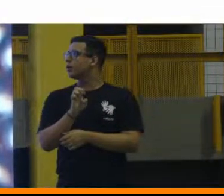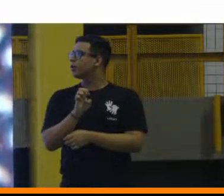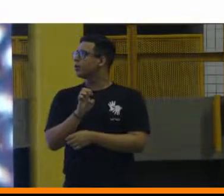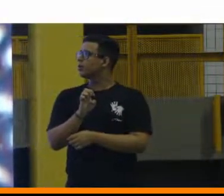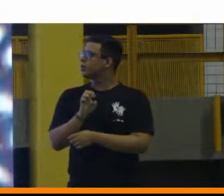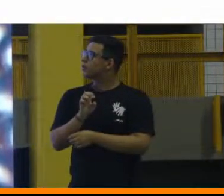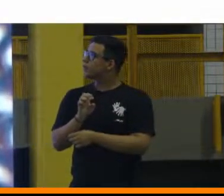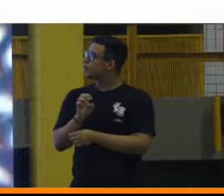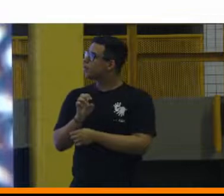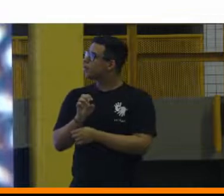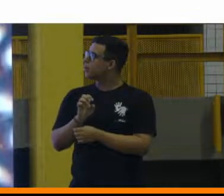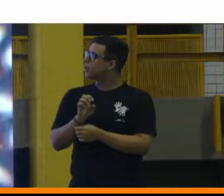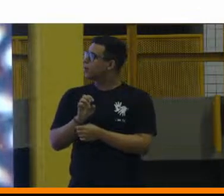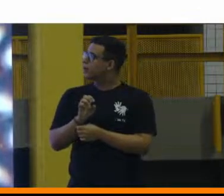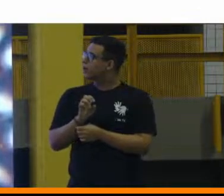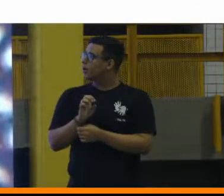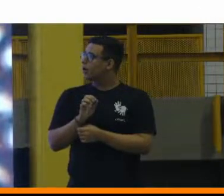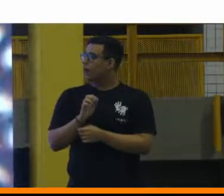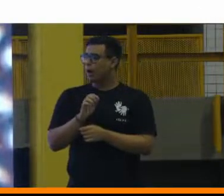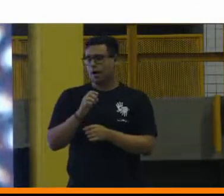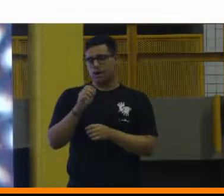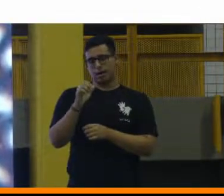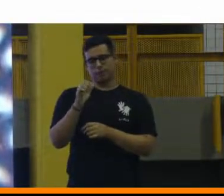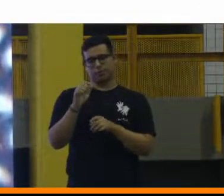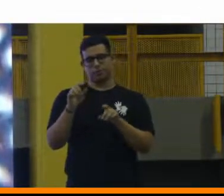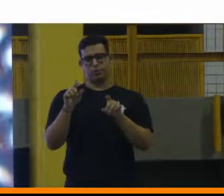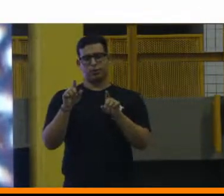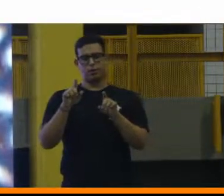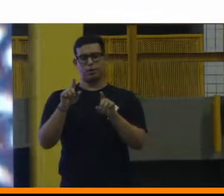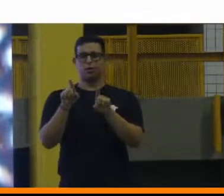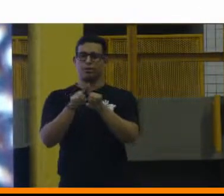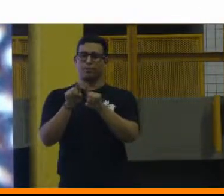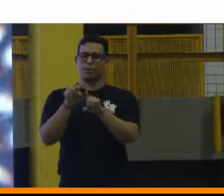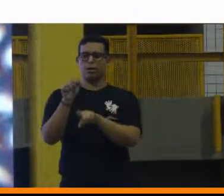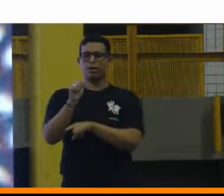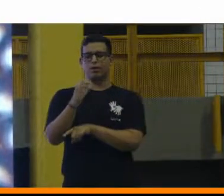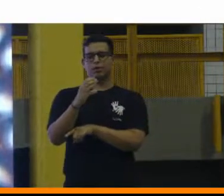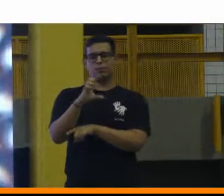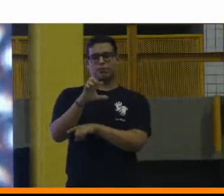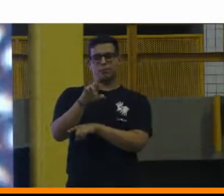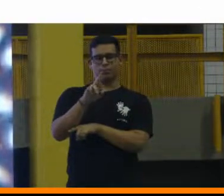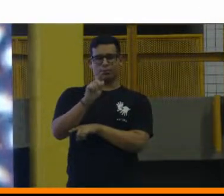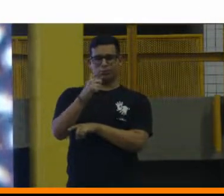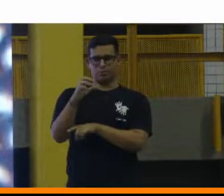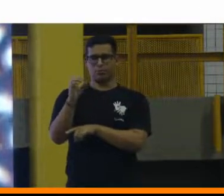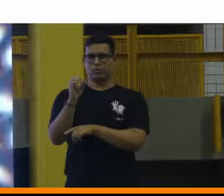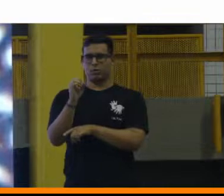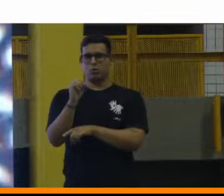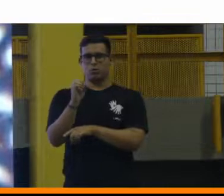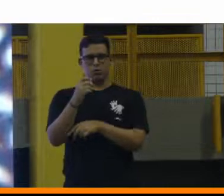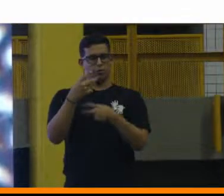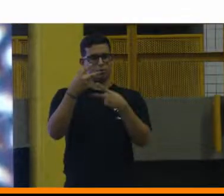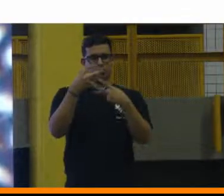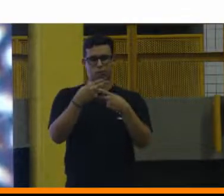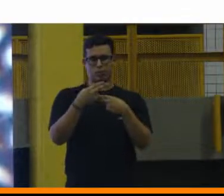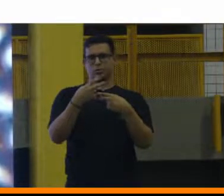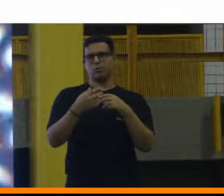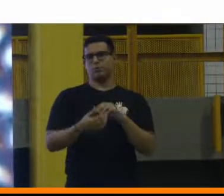velocidade. Como nesse desenho, a velocidade está para baixo, a aceleração está para baixo, estamos ganhando